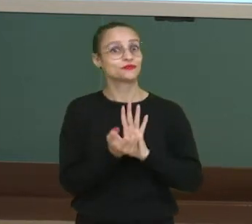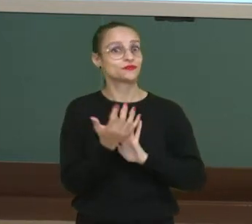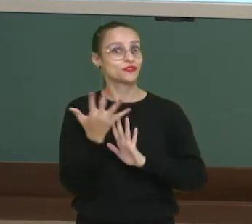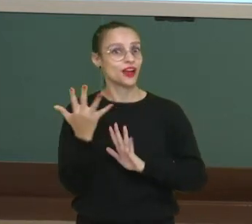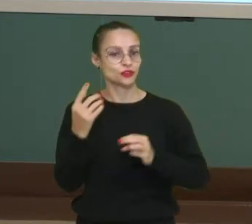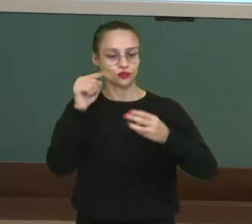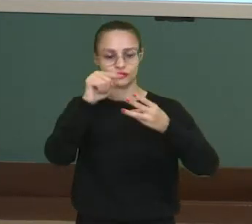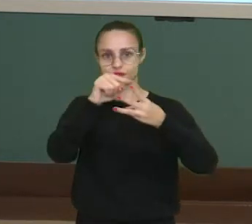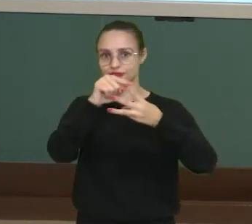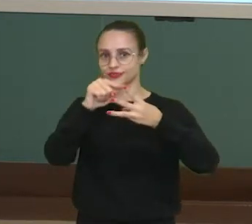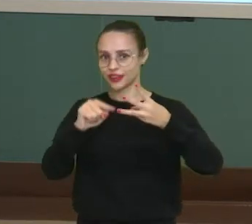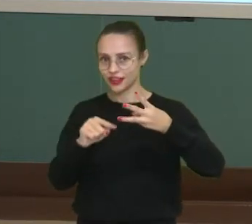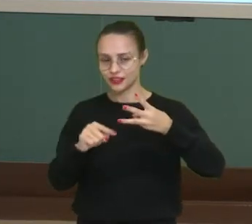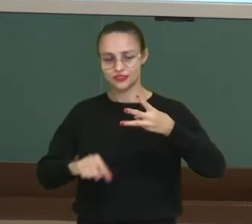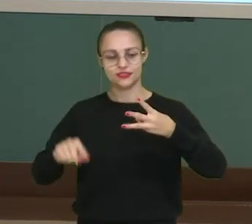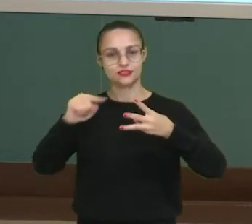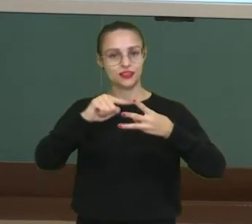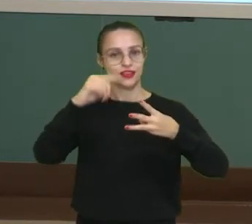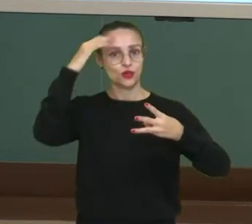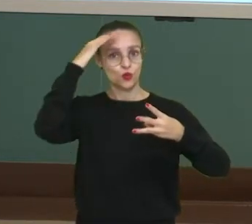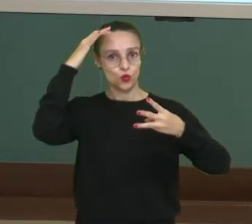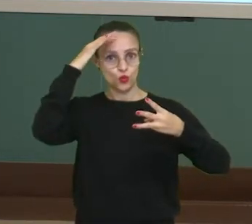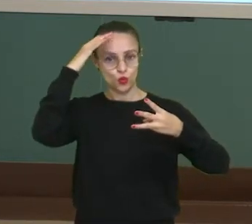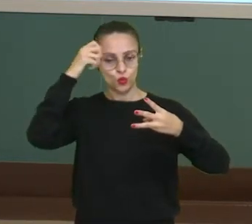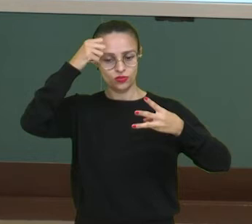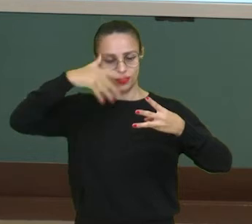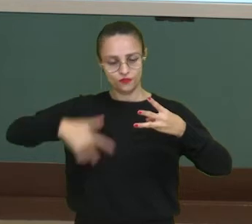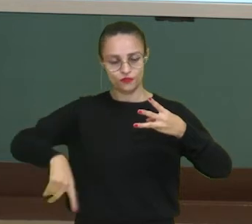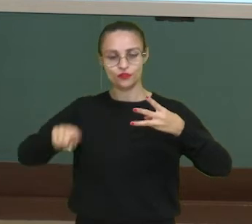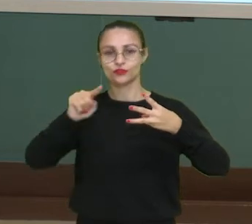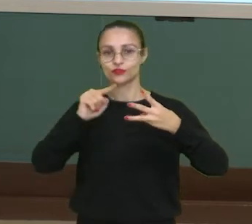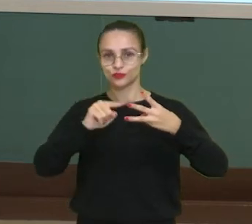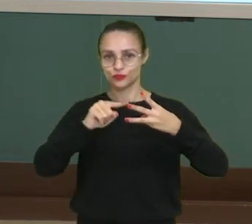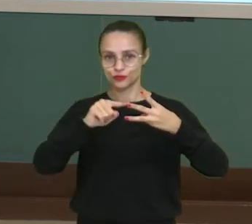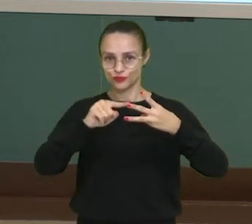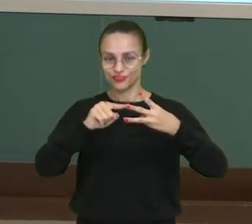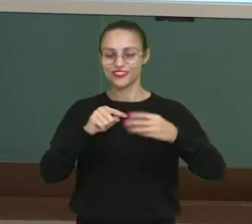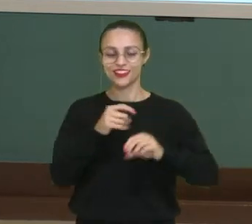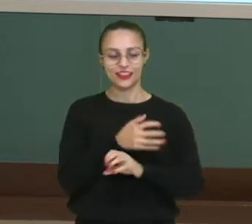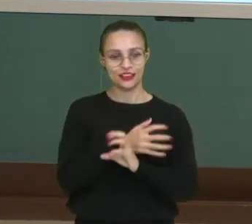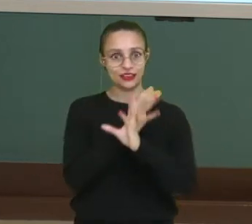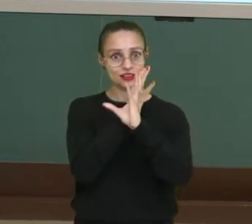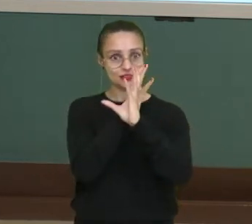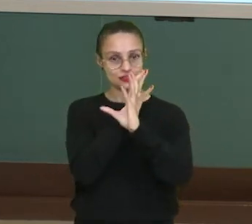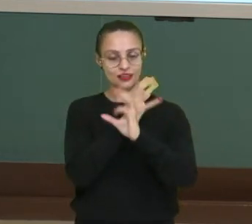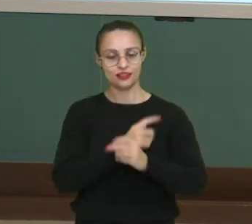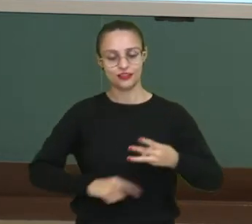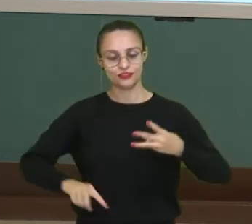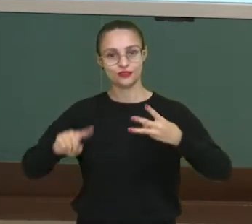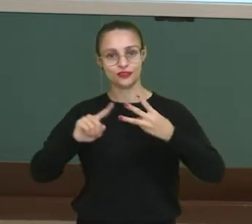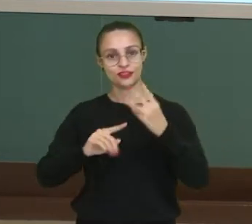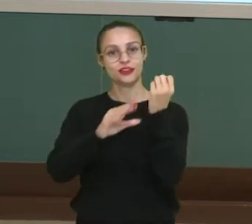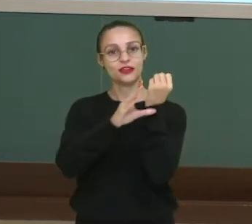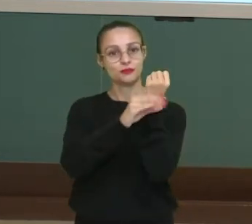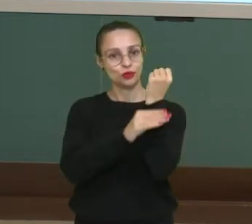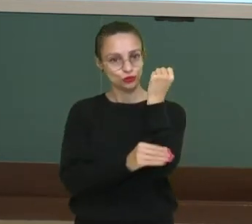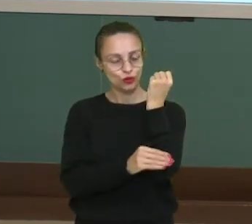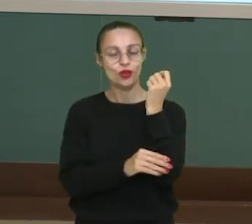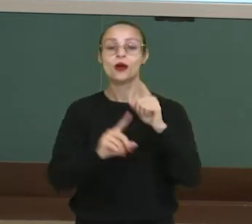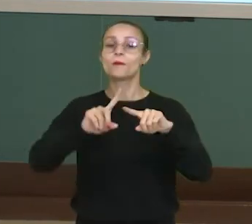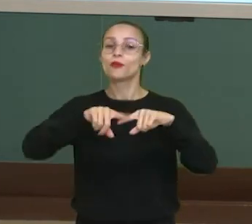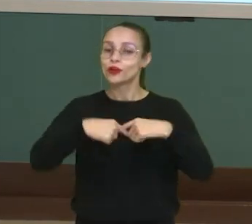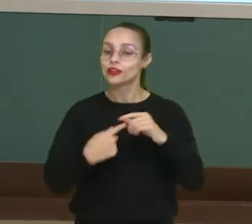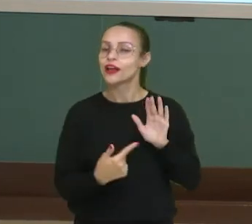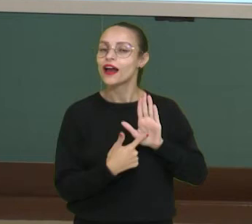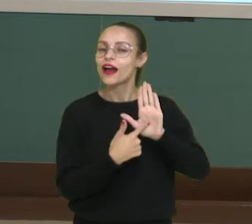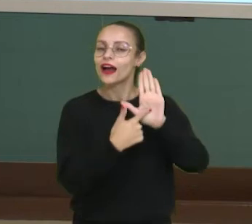3 sistemas, pelo menos: nervoso, esquelético e muscular. Por isso estamos